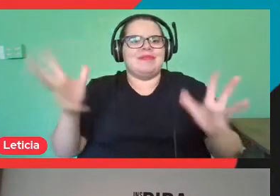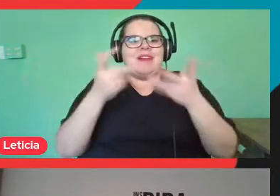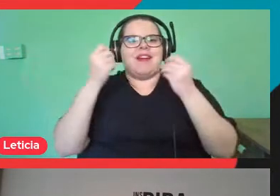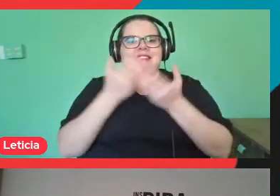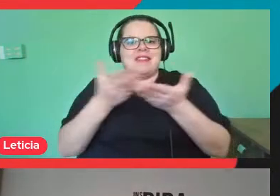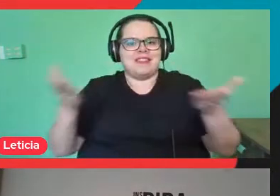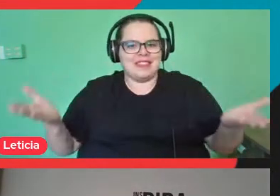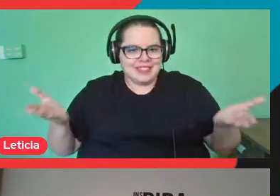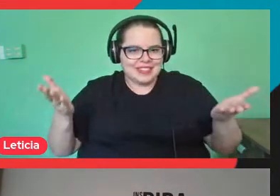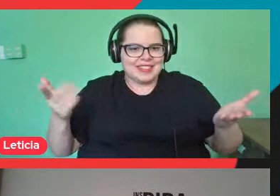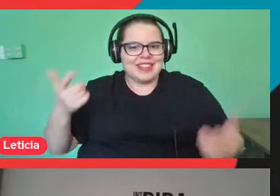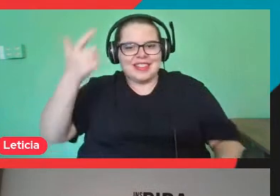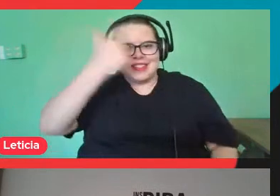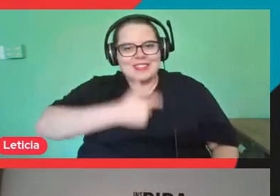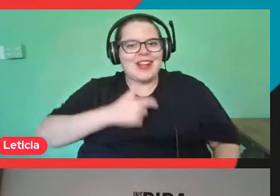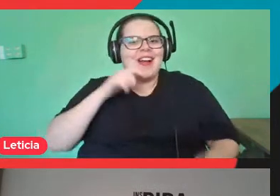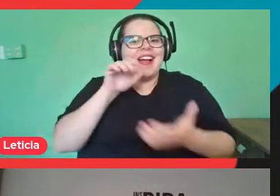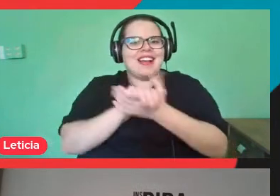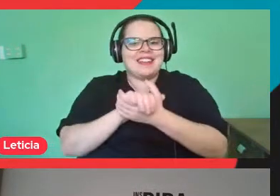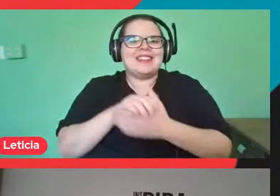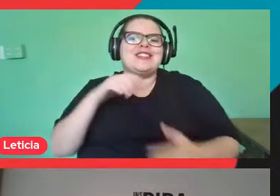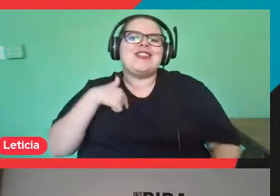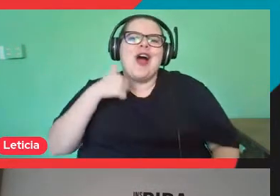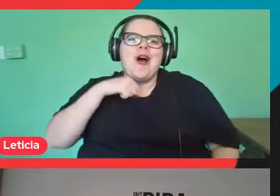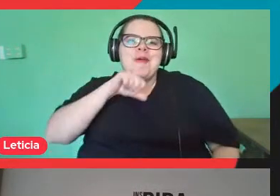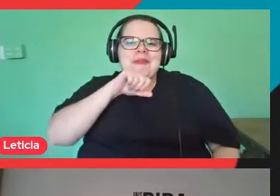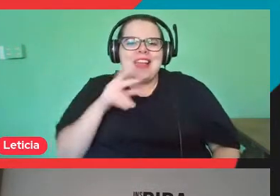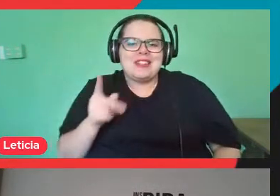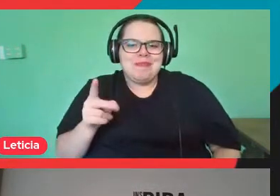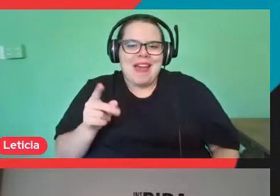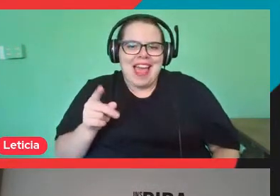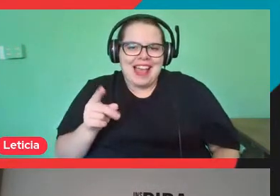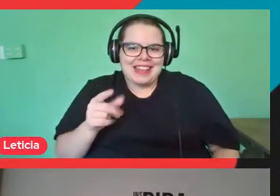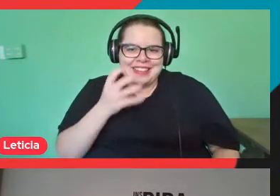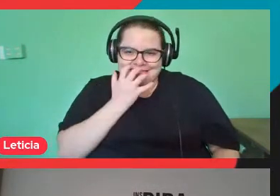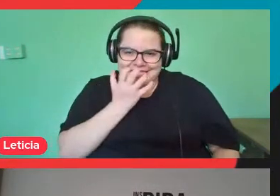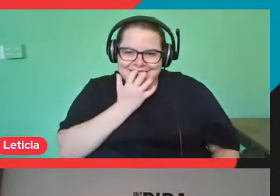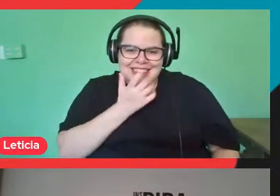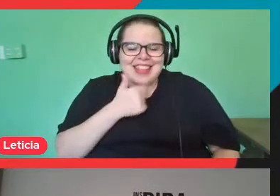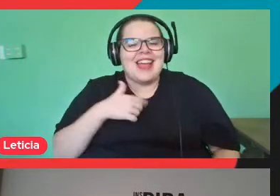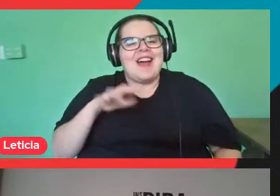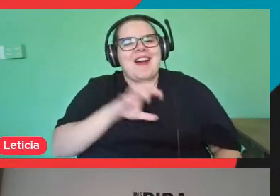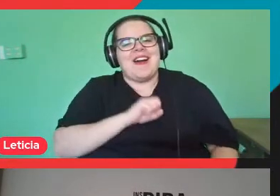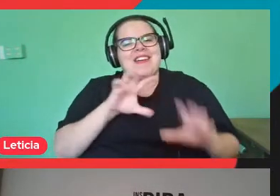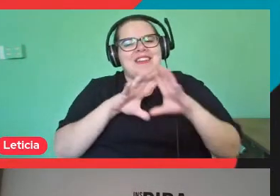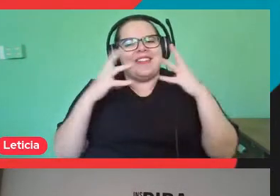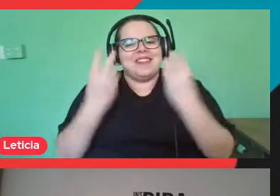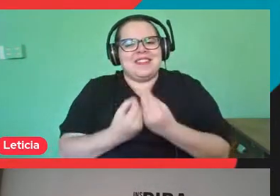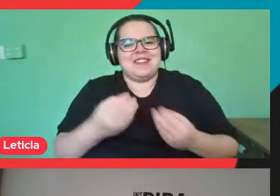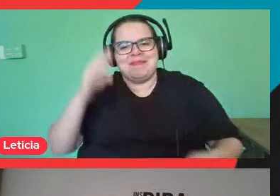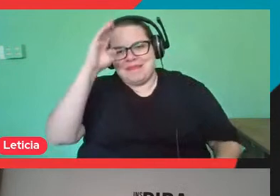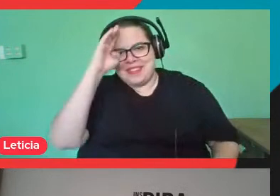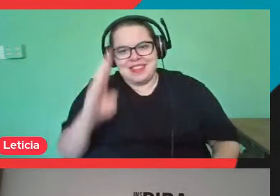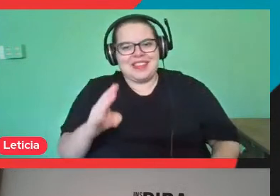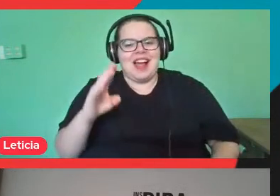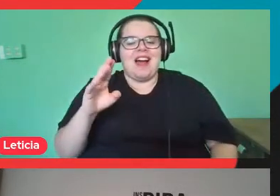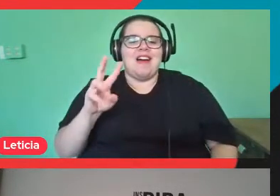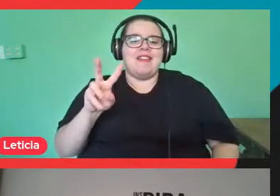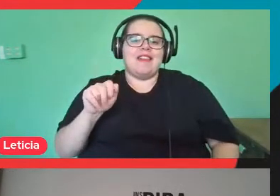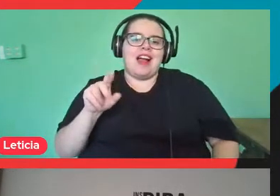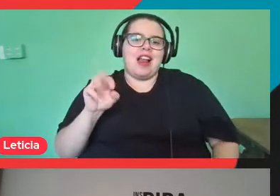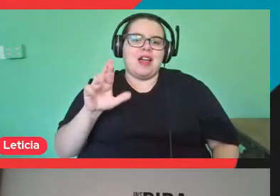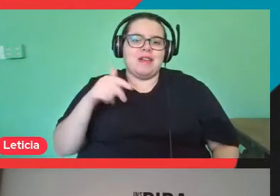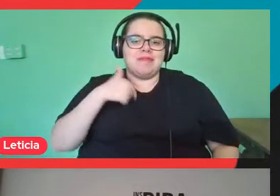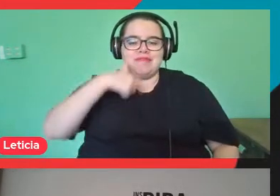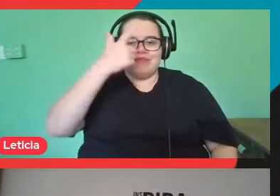vocês. Sou casada, sou mãe de pet e amo minha família, esse é meu principal valor e posso ser quem eu quiser